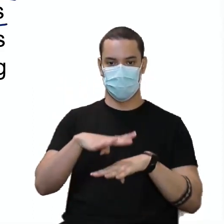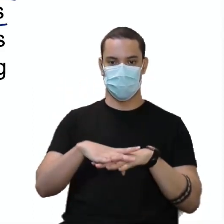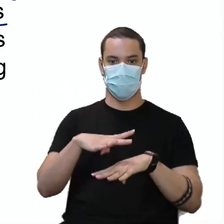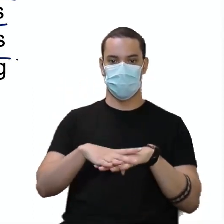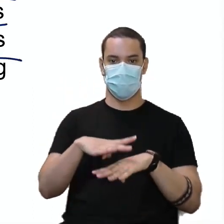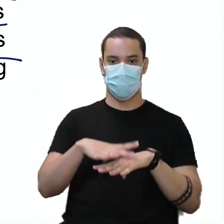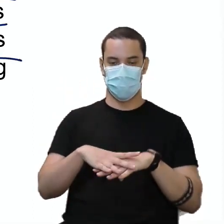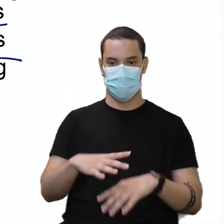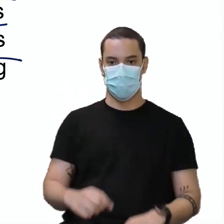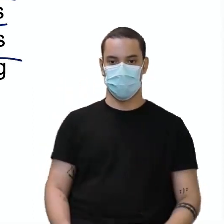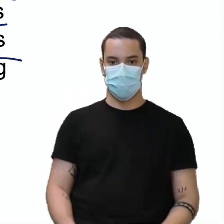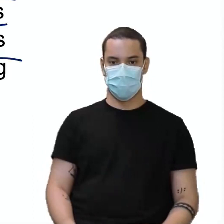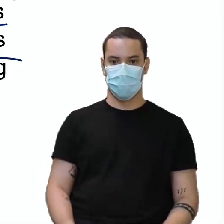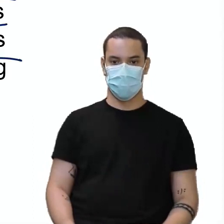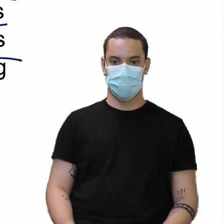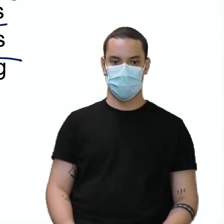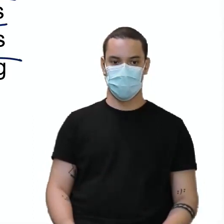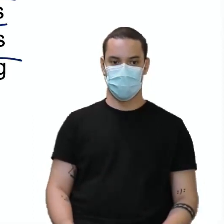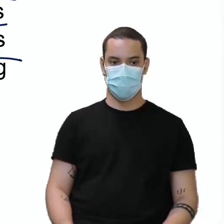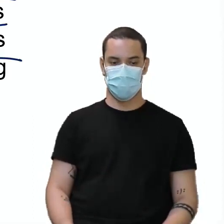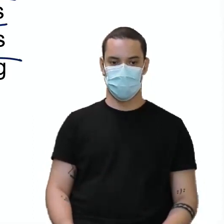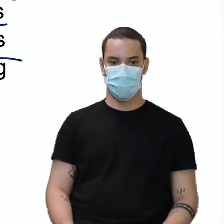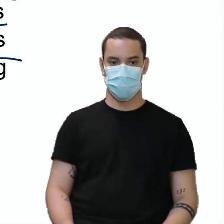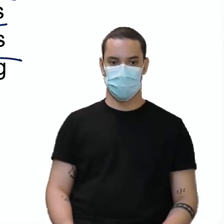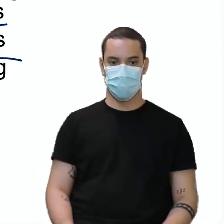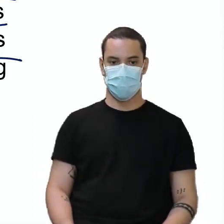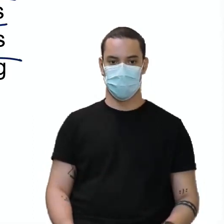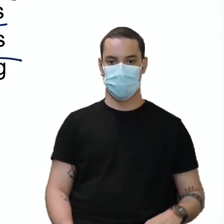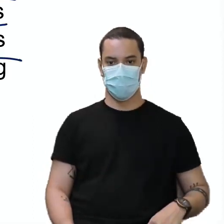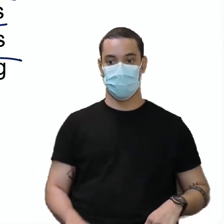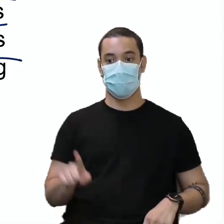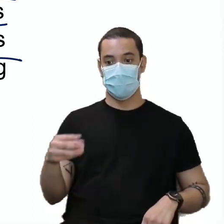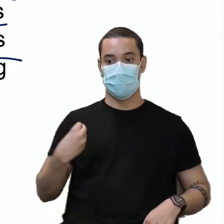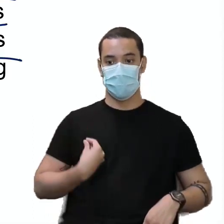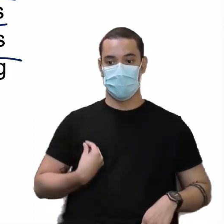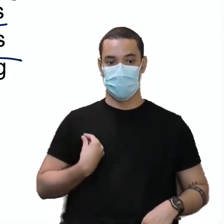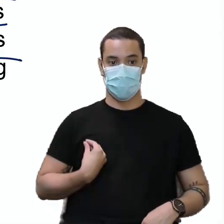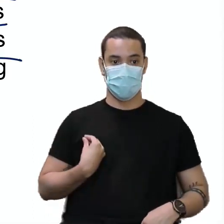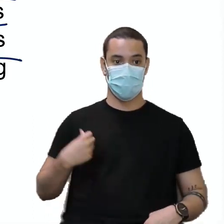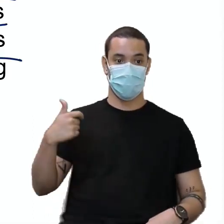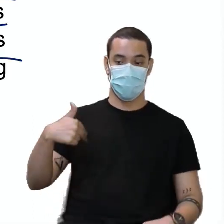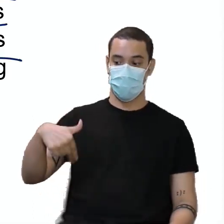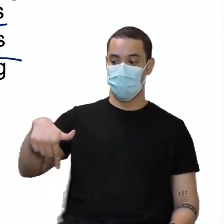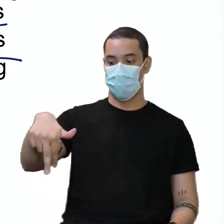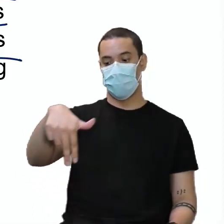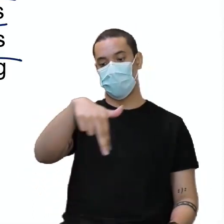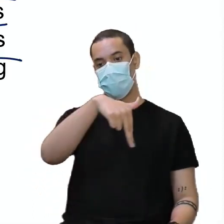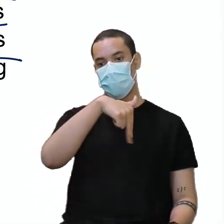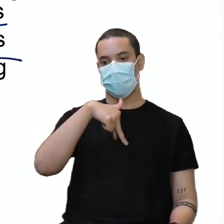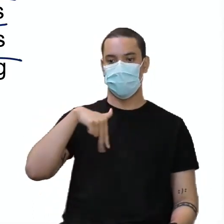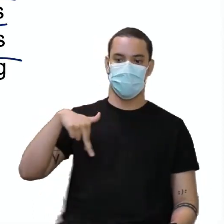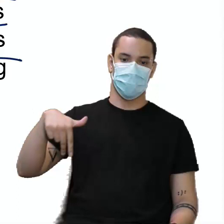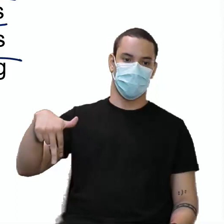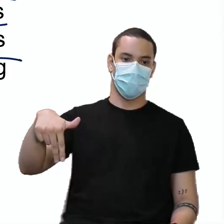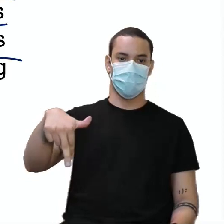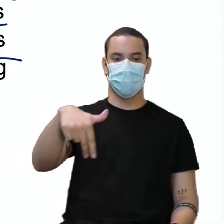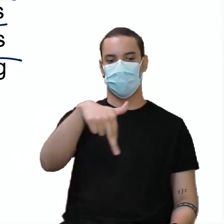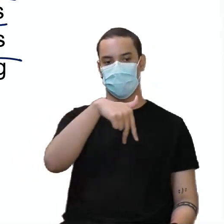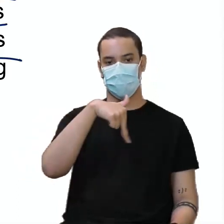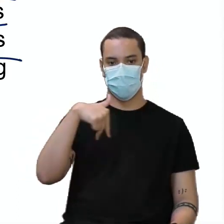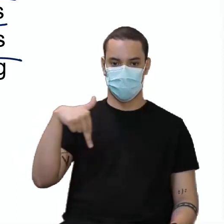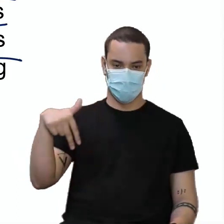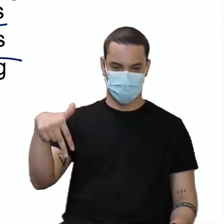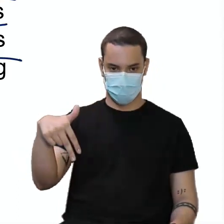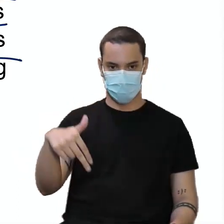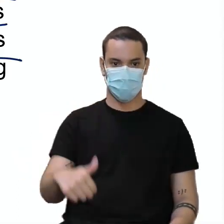Bells. She was running around the lake. Ela estava correndo ao redor do parque. Running around the